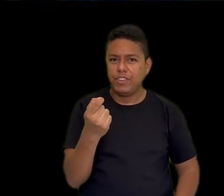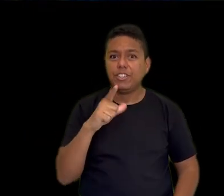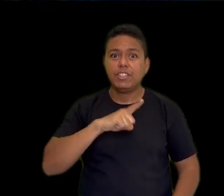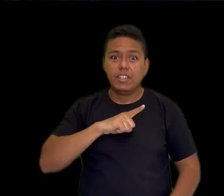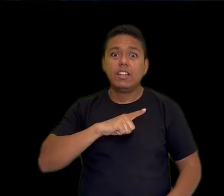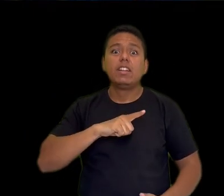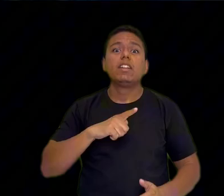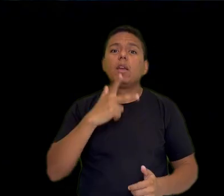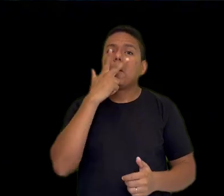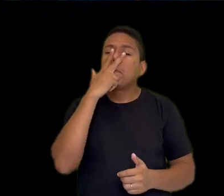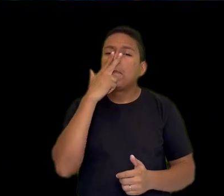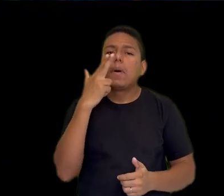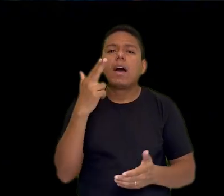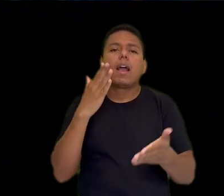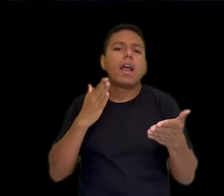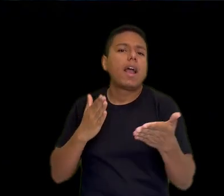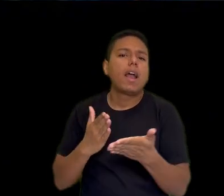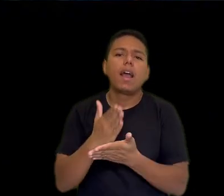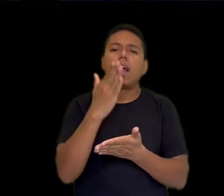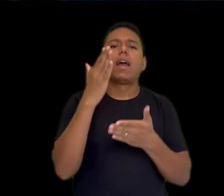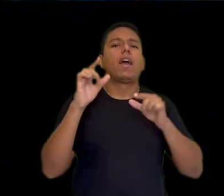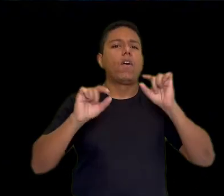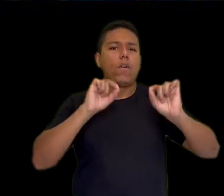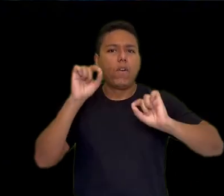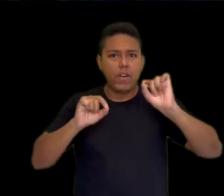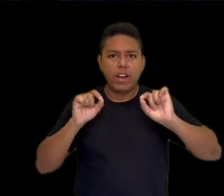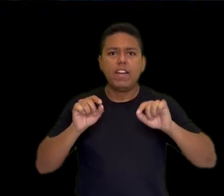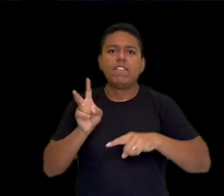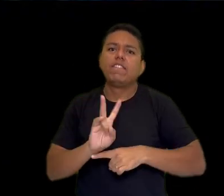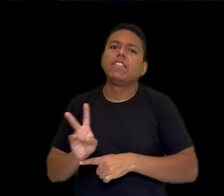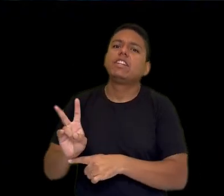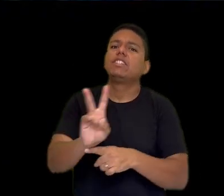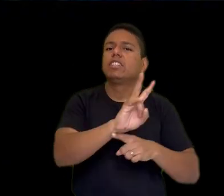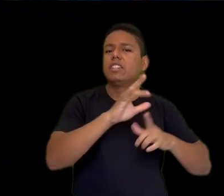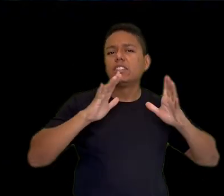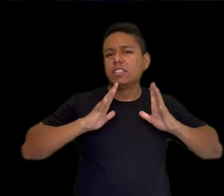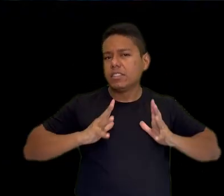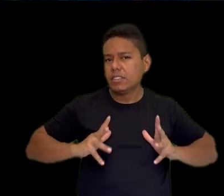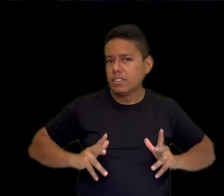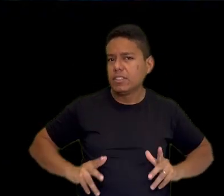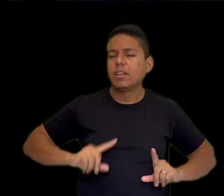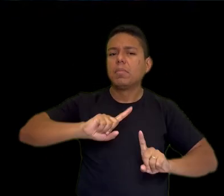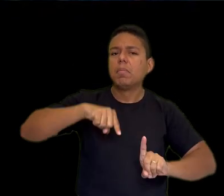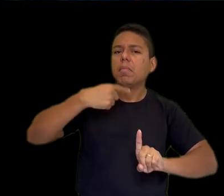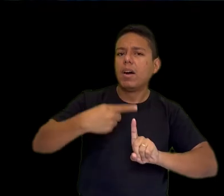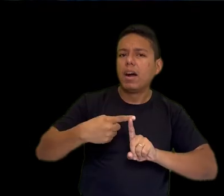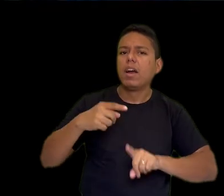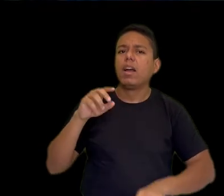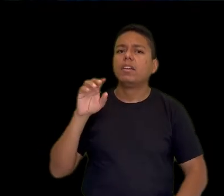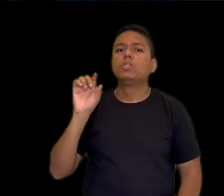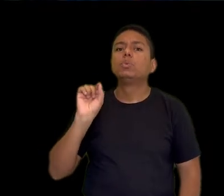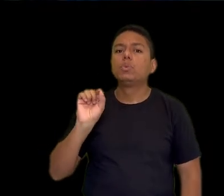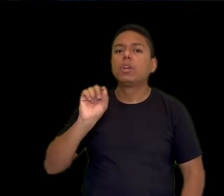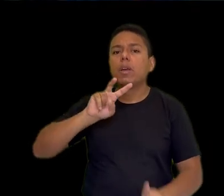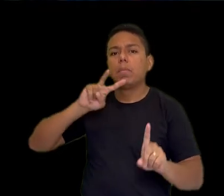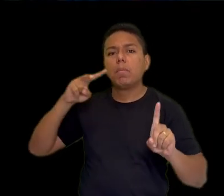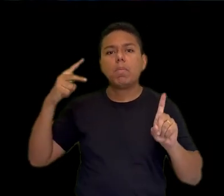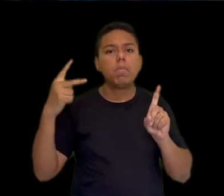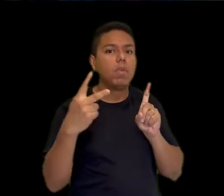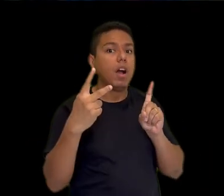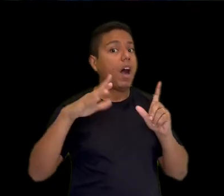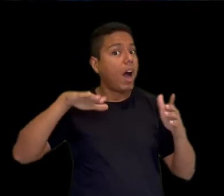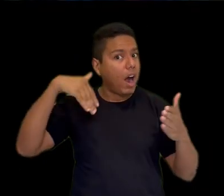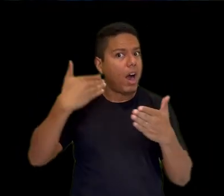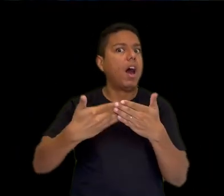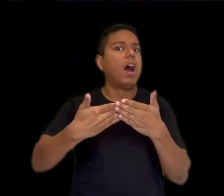vigilâncias, com a vigilância epidemiológica, a vigilância sanitária, uma perspectiva